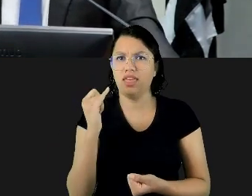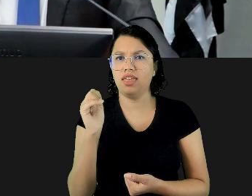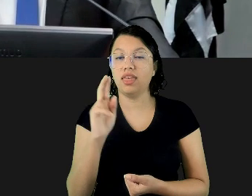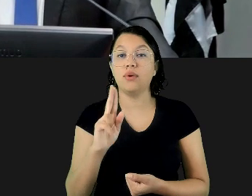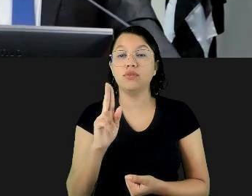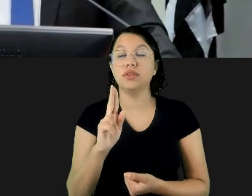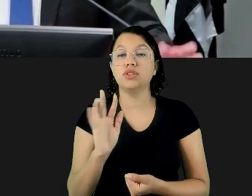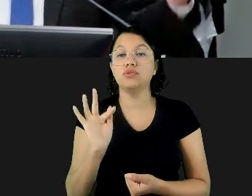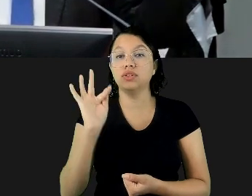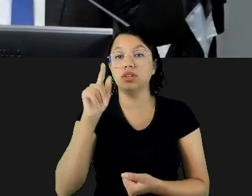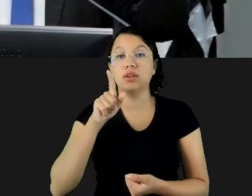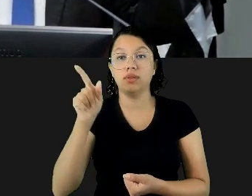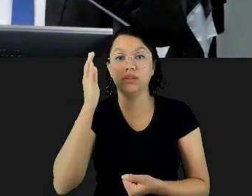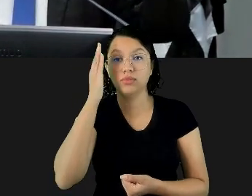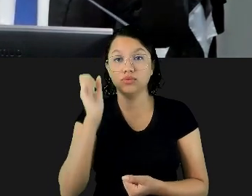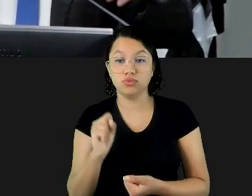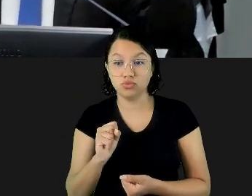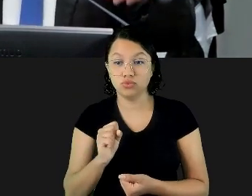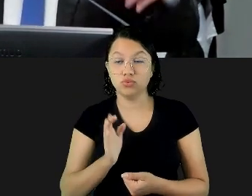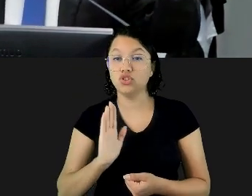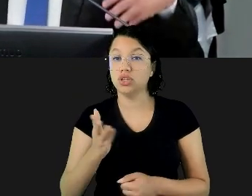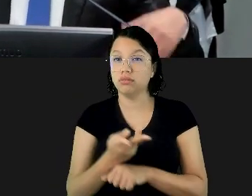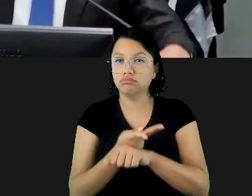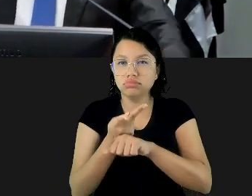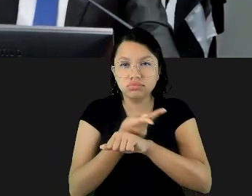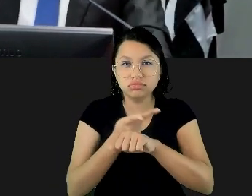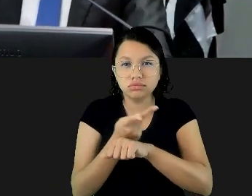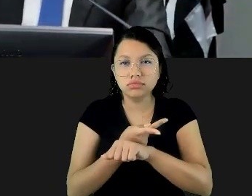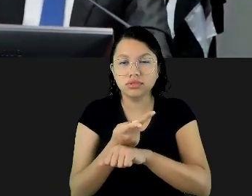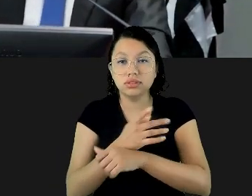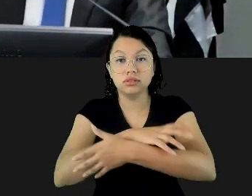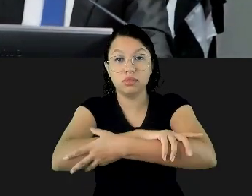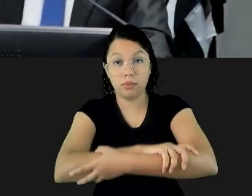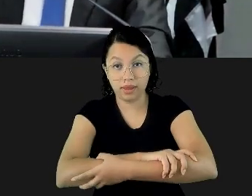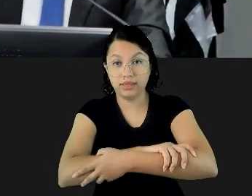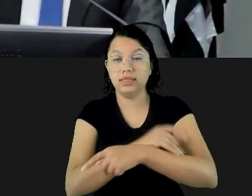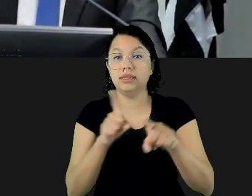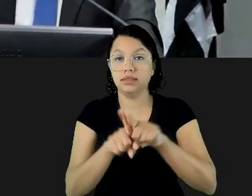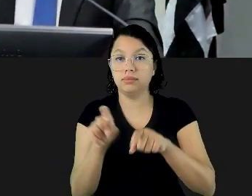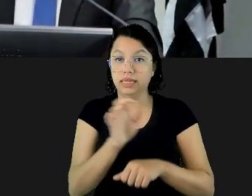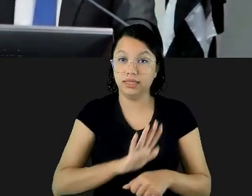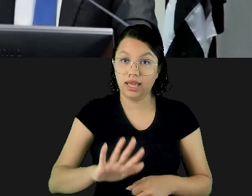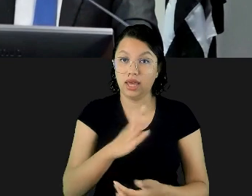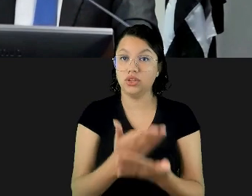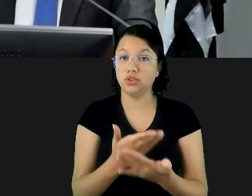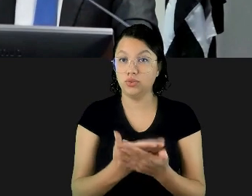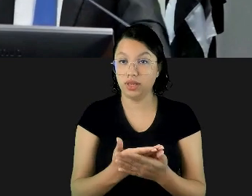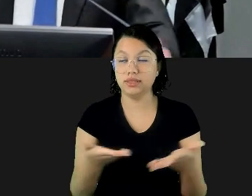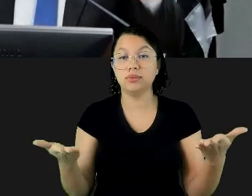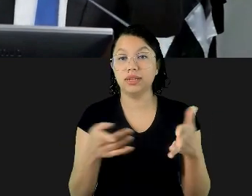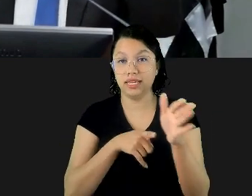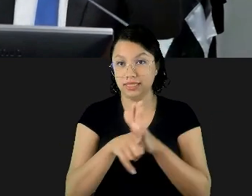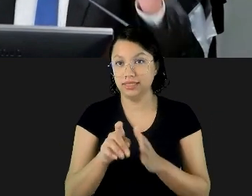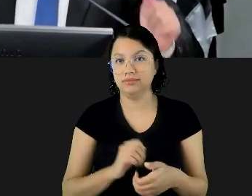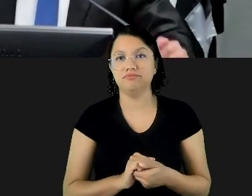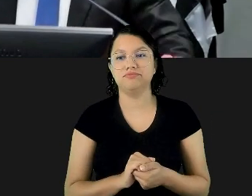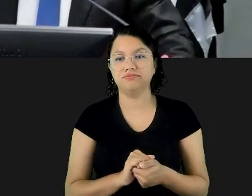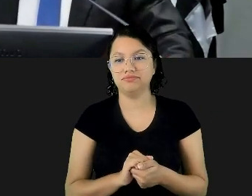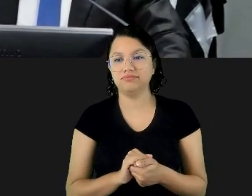Sul, e já estamos buscando parcerias também na área da educação para essa questão. Ideia de um